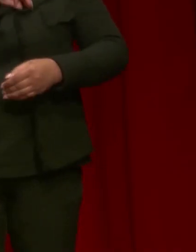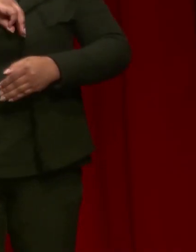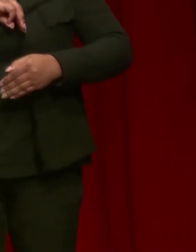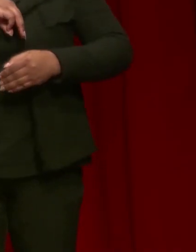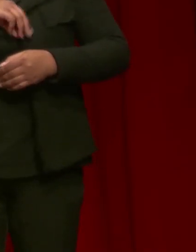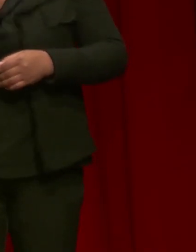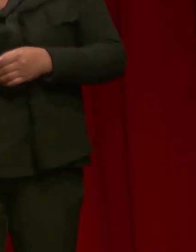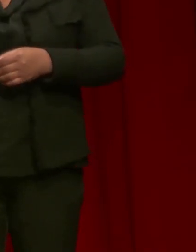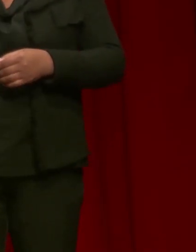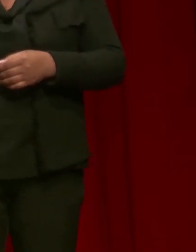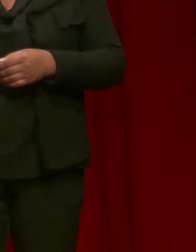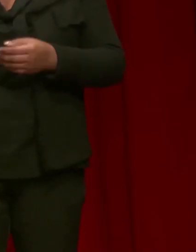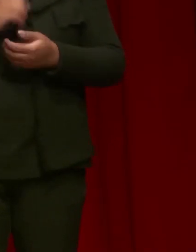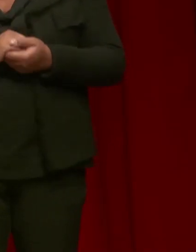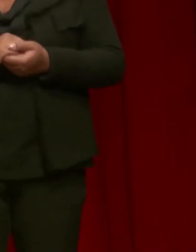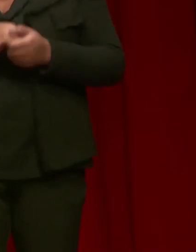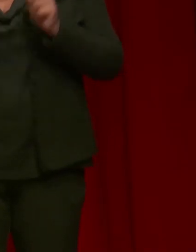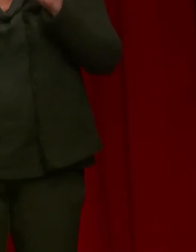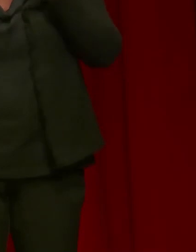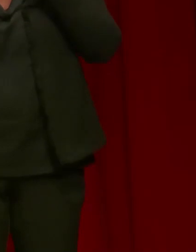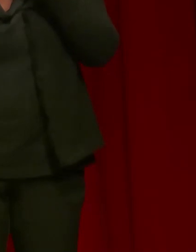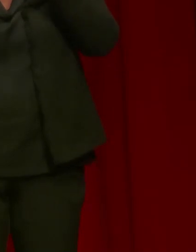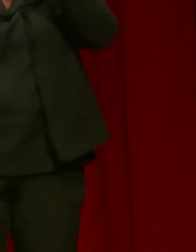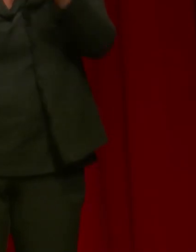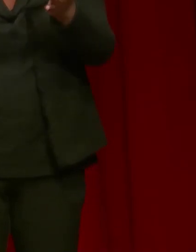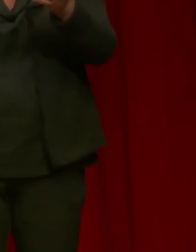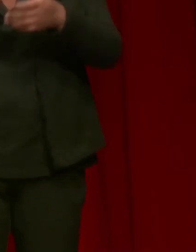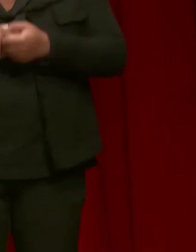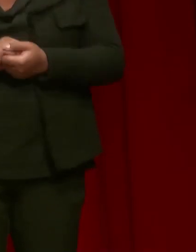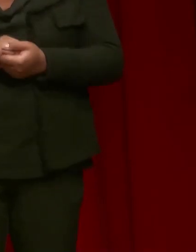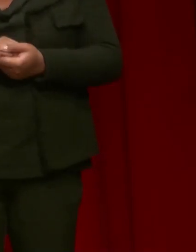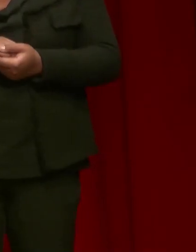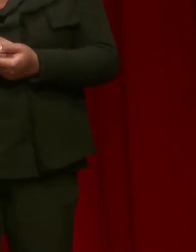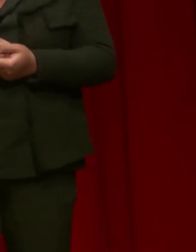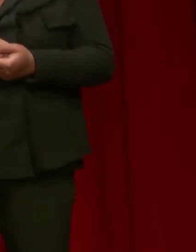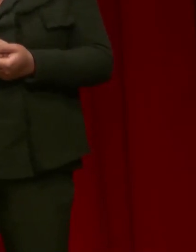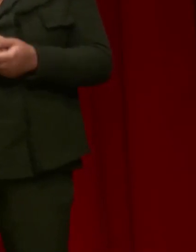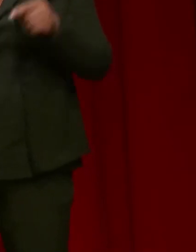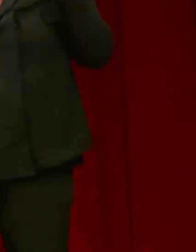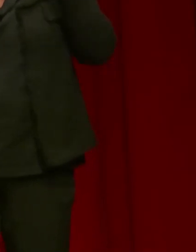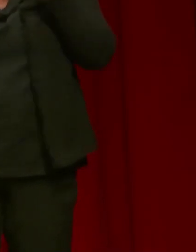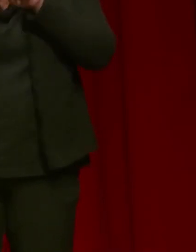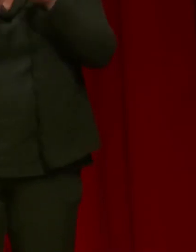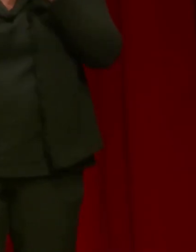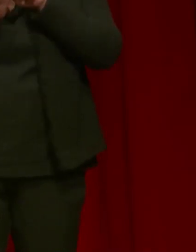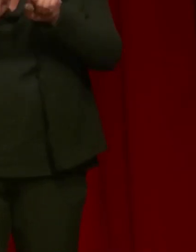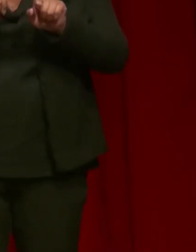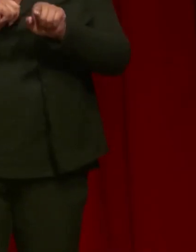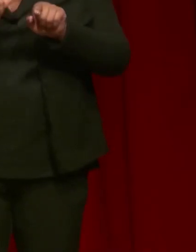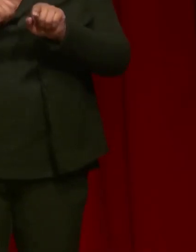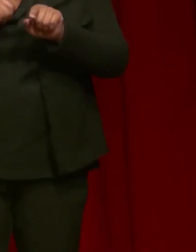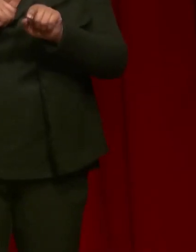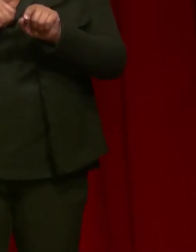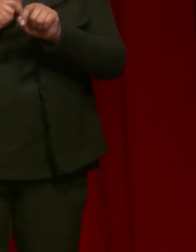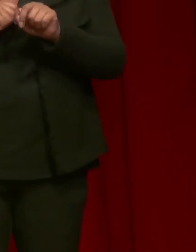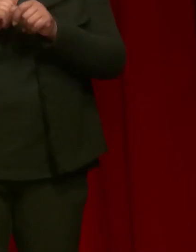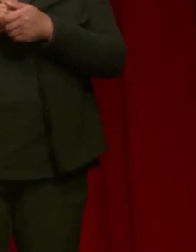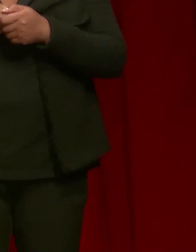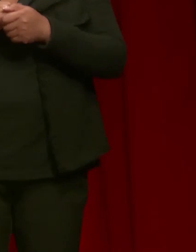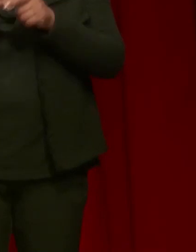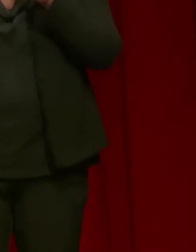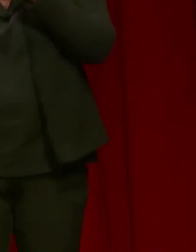com deficiência visual. Então, prestem bastante atenção. Se vocês tiverem perguntas, não esqueçam, utilize o bloco de